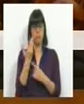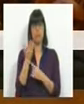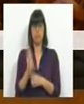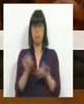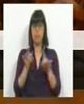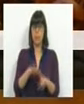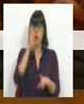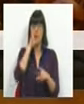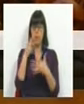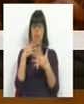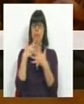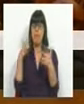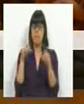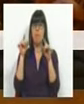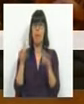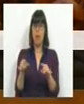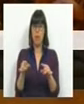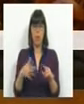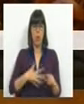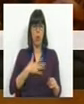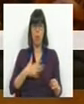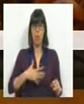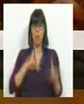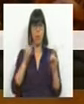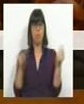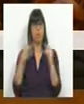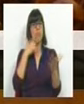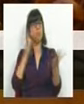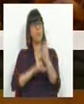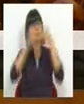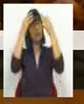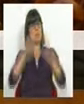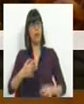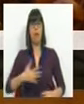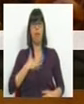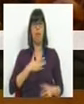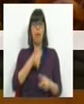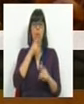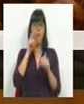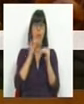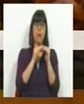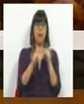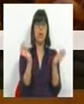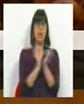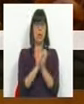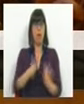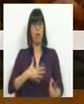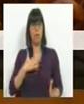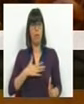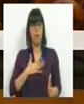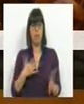que este Governo e esta maioria não querem um debate sério sobre a sustentabilidade da Segurança